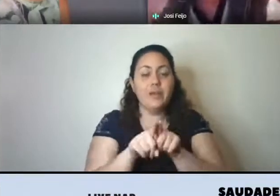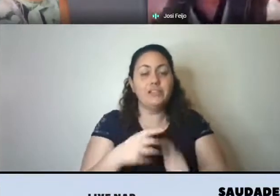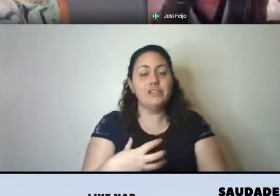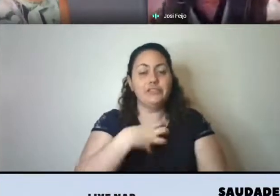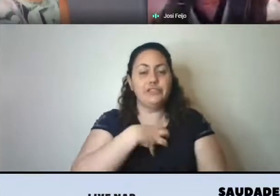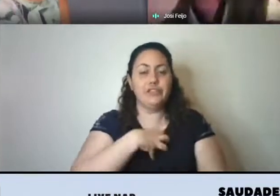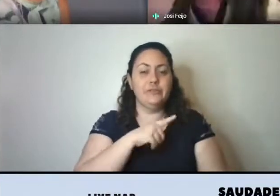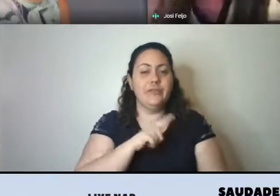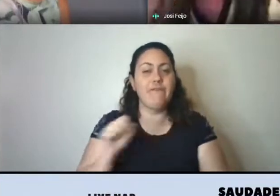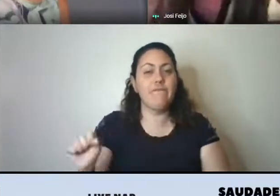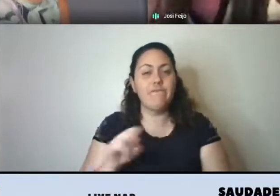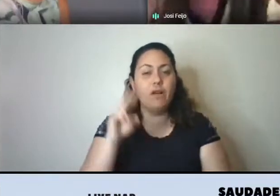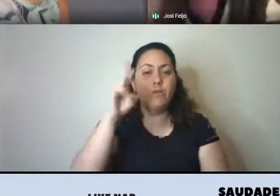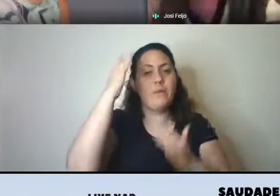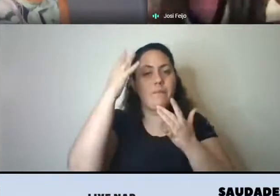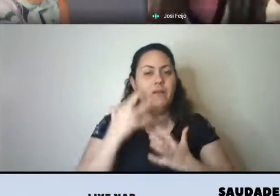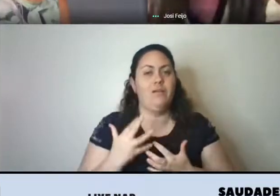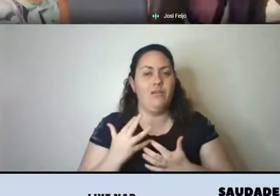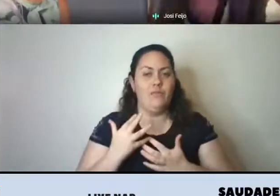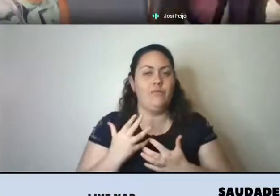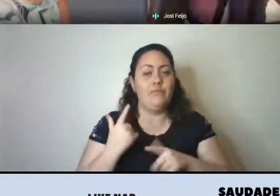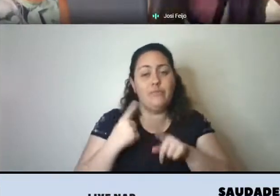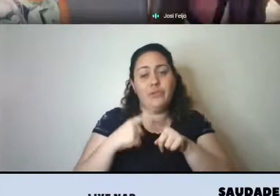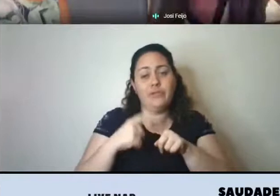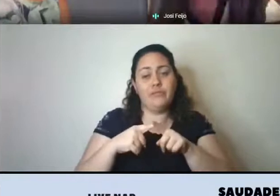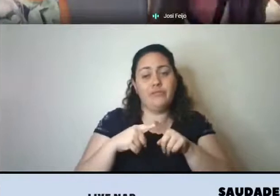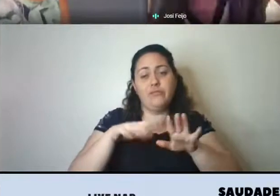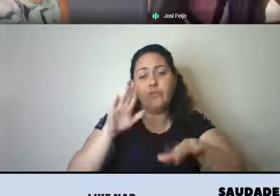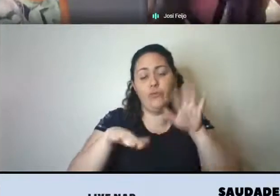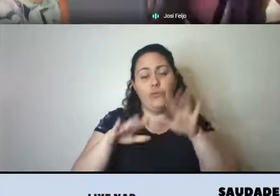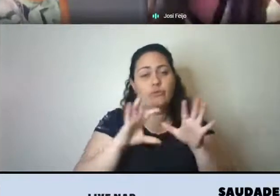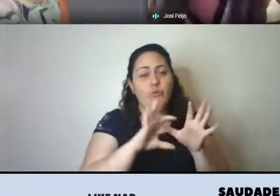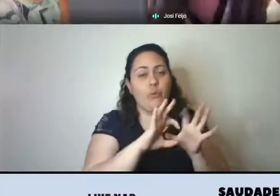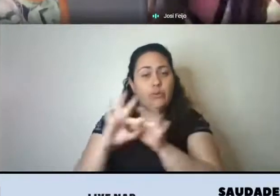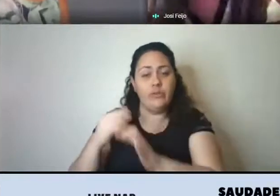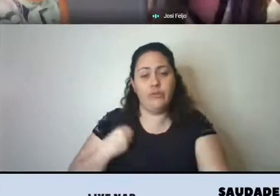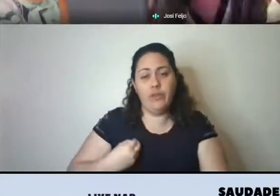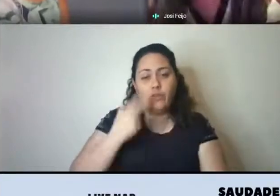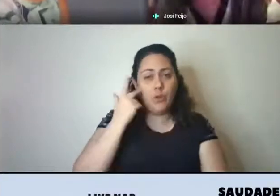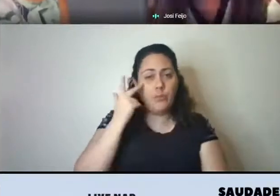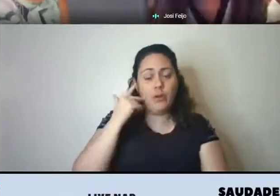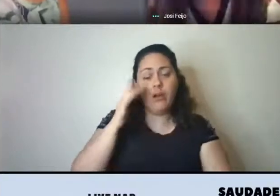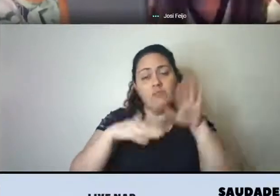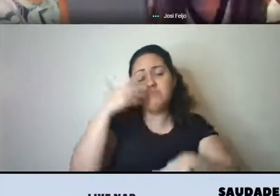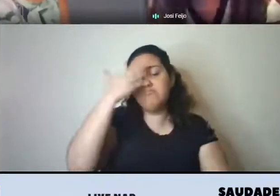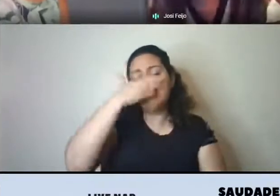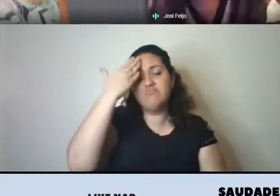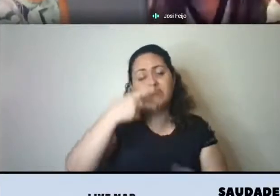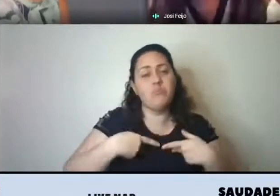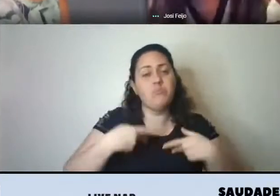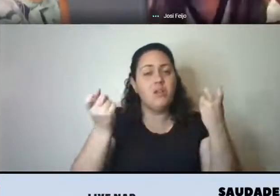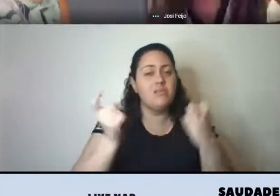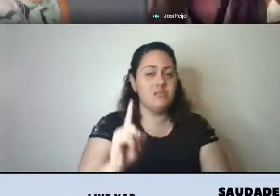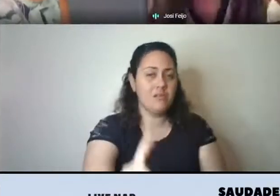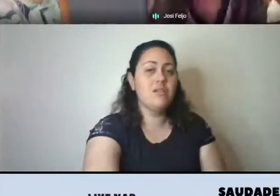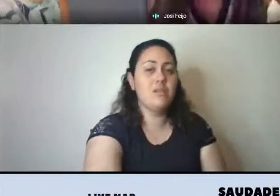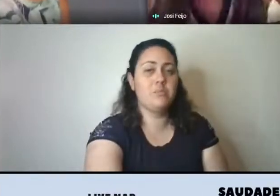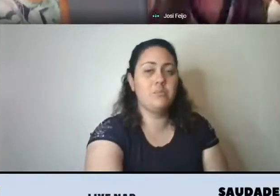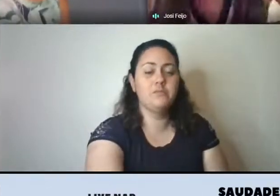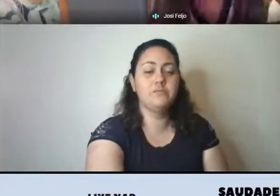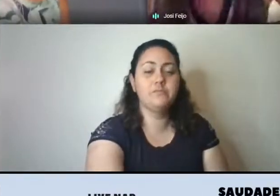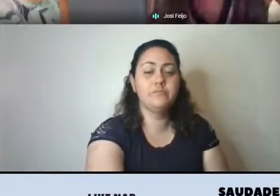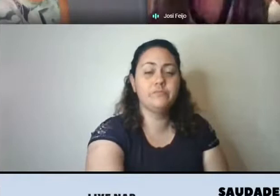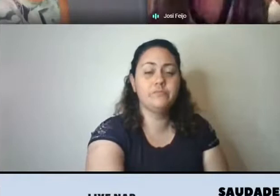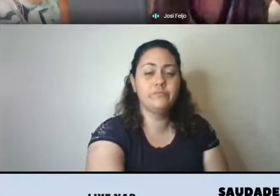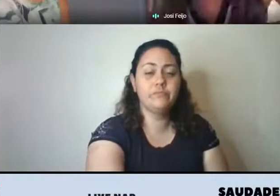estar valorizando aquele banho que daqui a pouco, num contexto de vida normal, passava desapercebido pela gente. Mas assim, sabe,